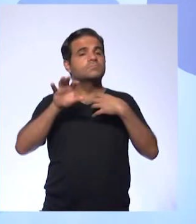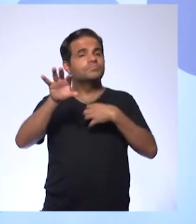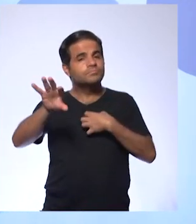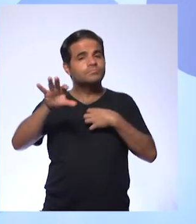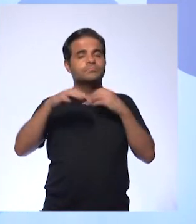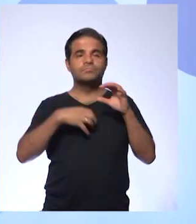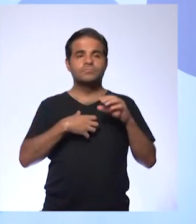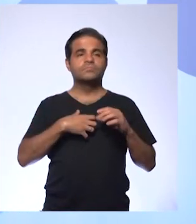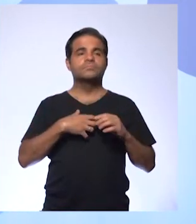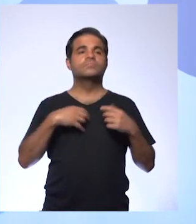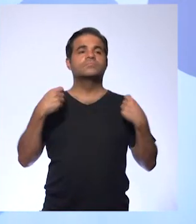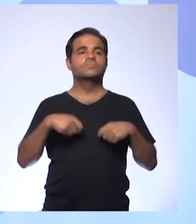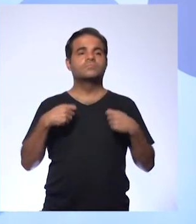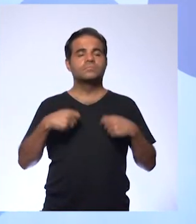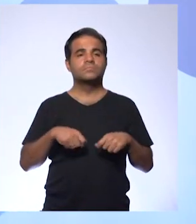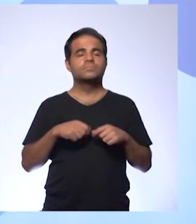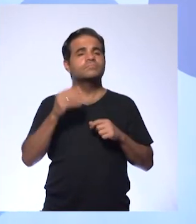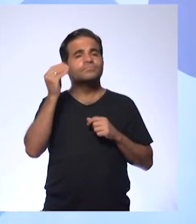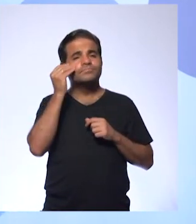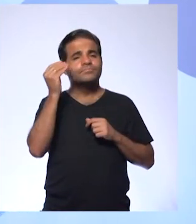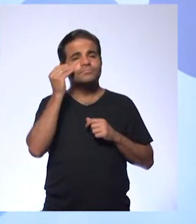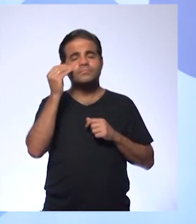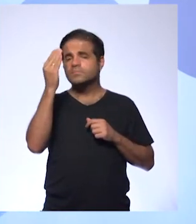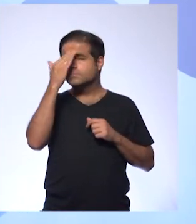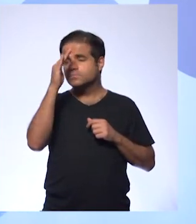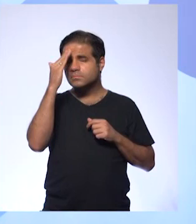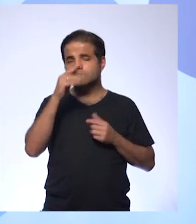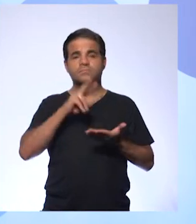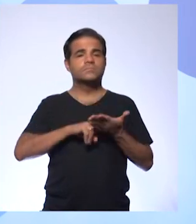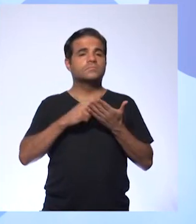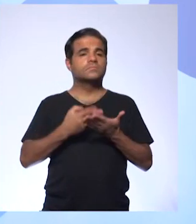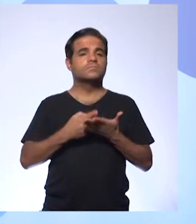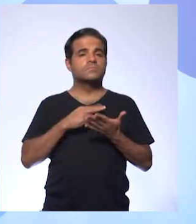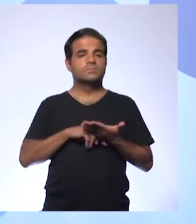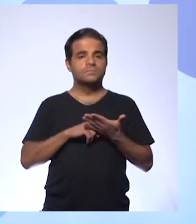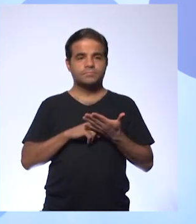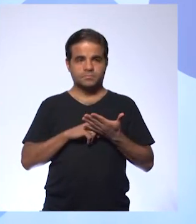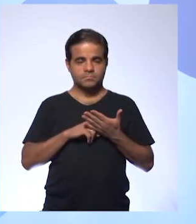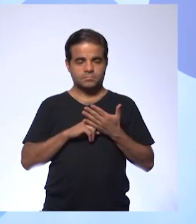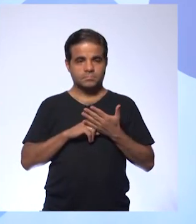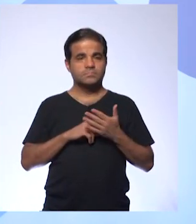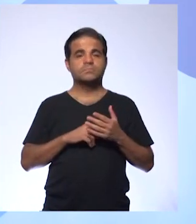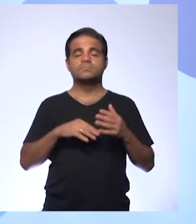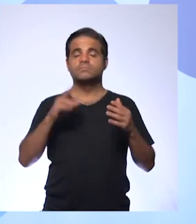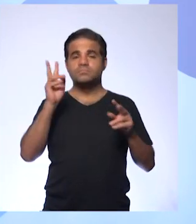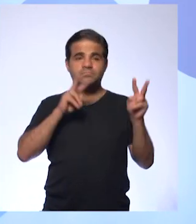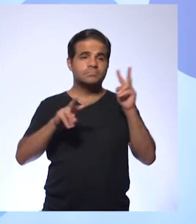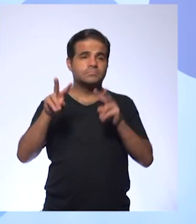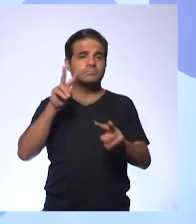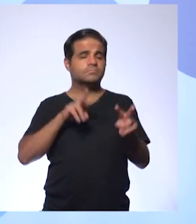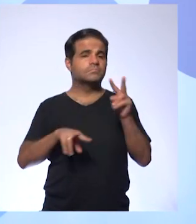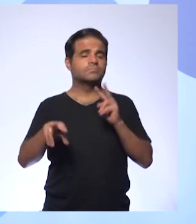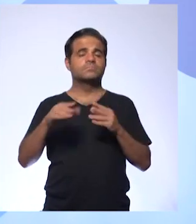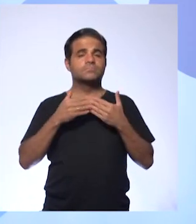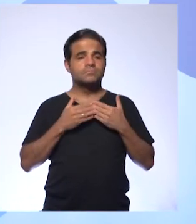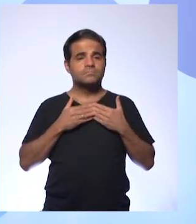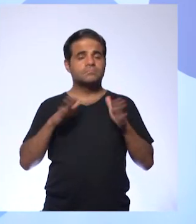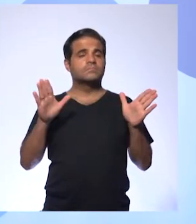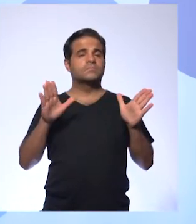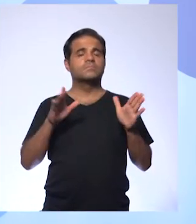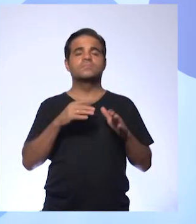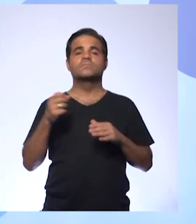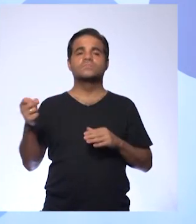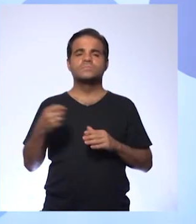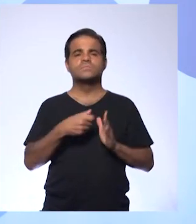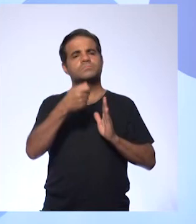colocar no lugar do outro, tentar enxergar ou interpretar o mundo com a visão do outro, né? Se abrir a